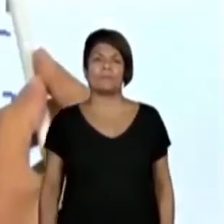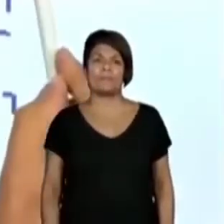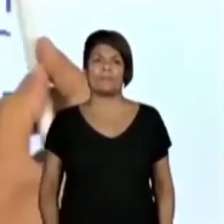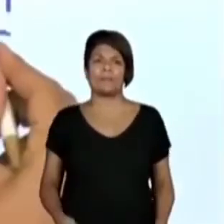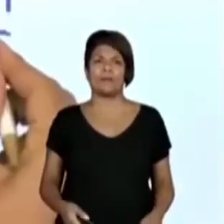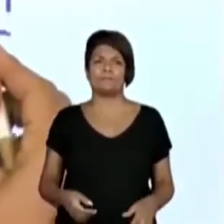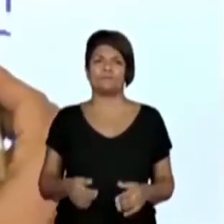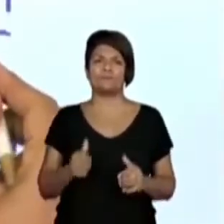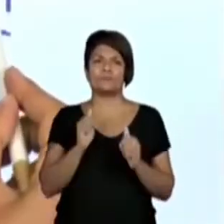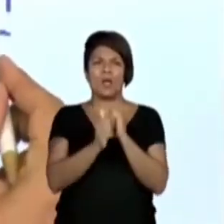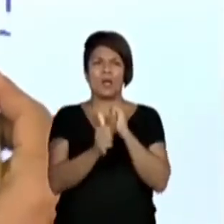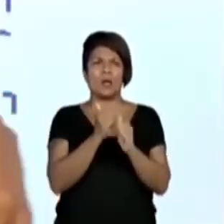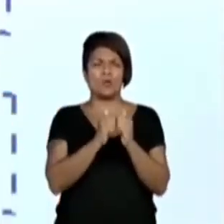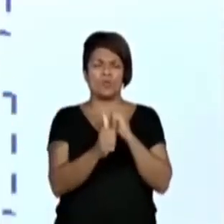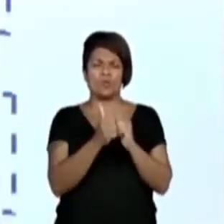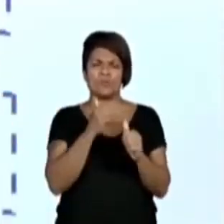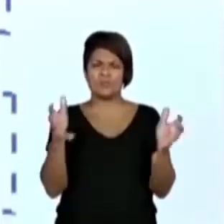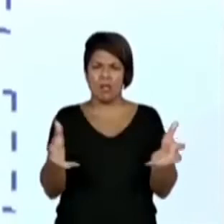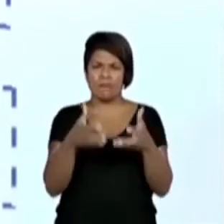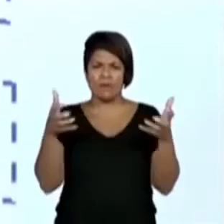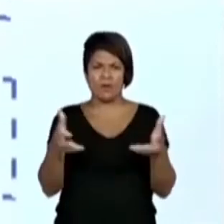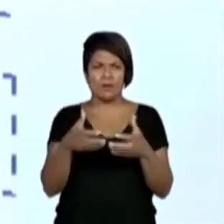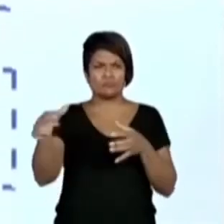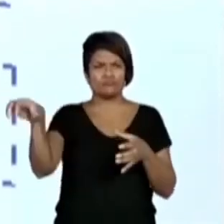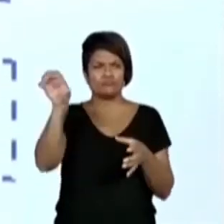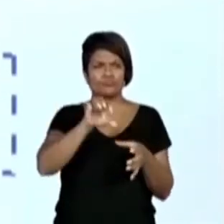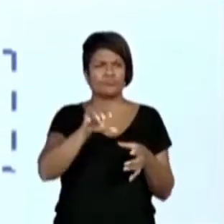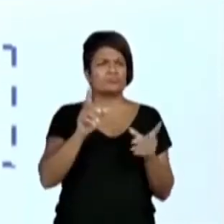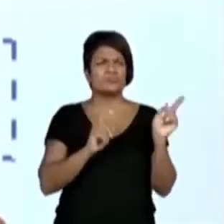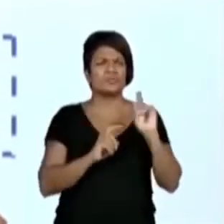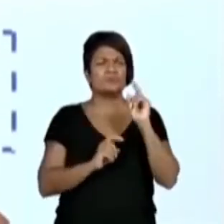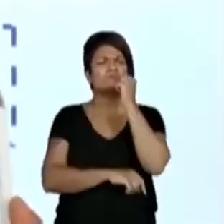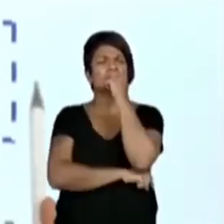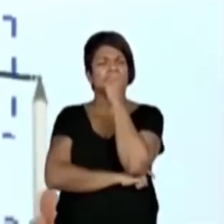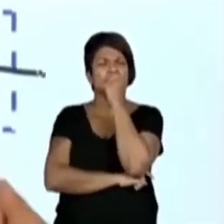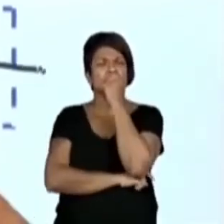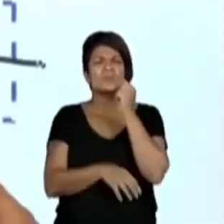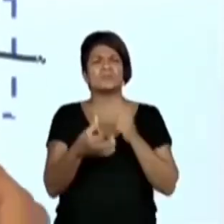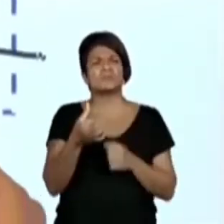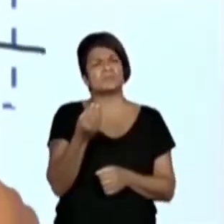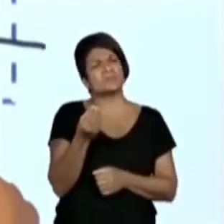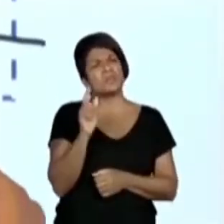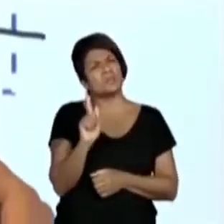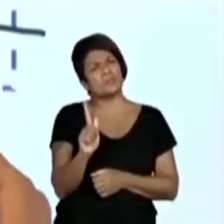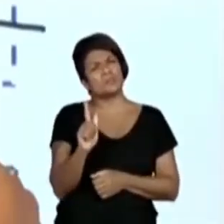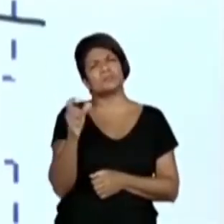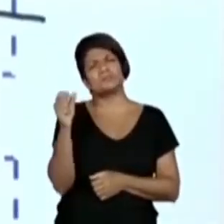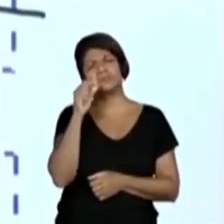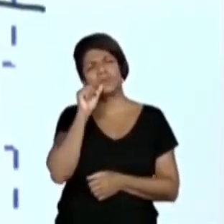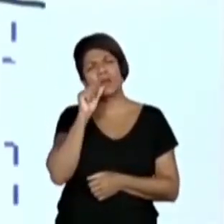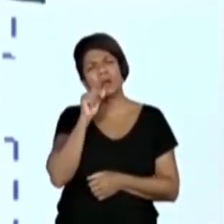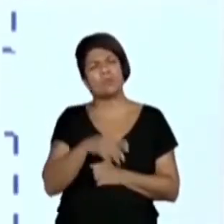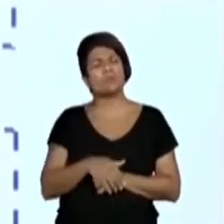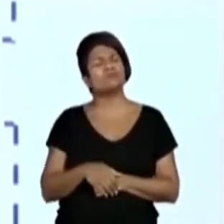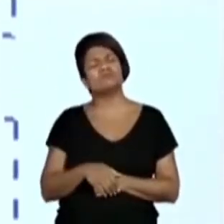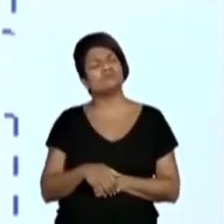Adicione o arroz lavado na panela. Não me parece o título. 60 gramas de sal.